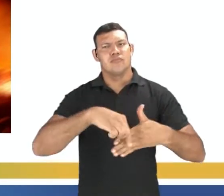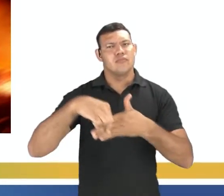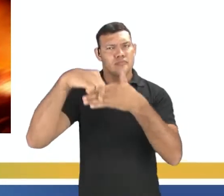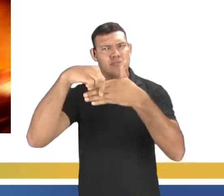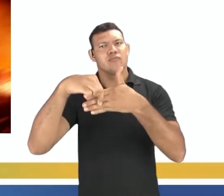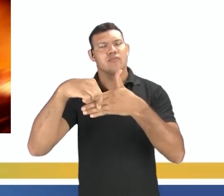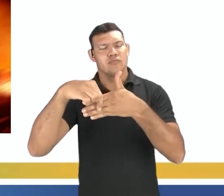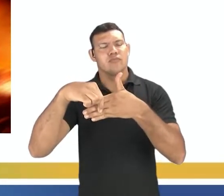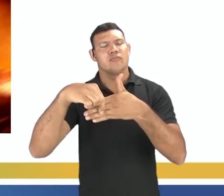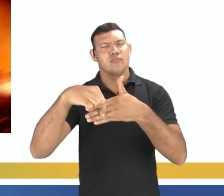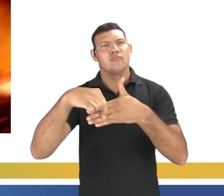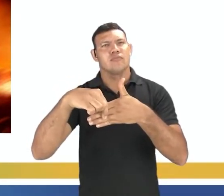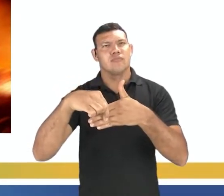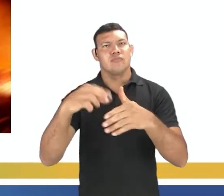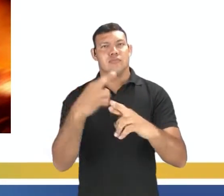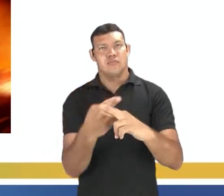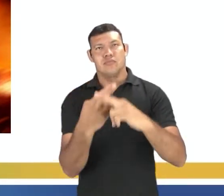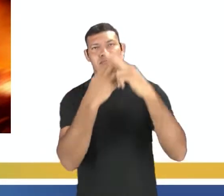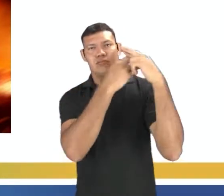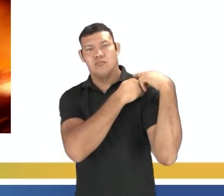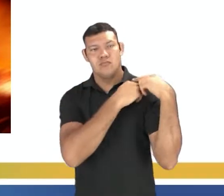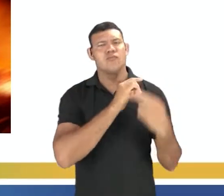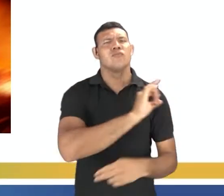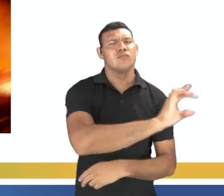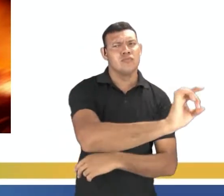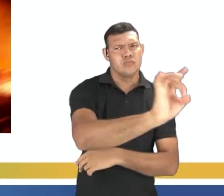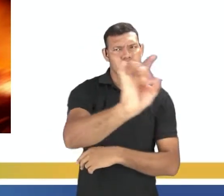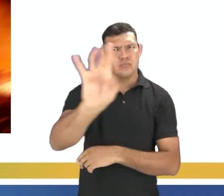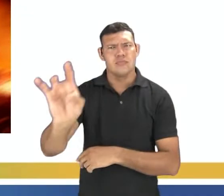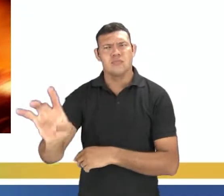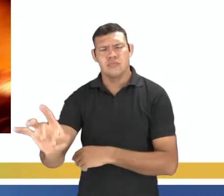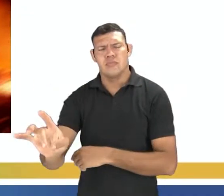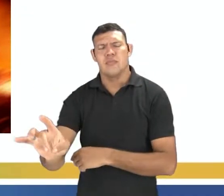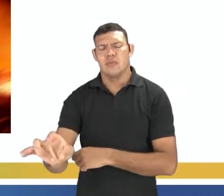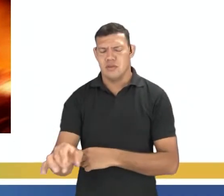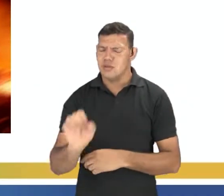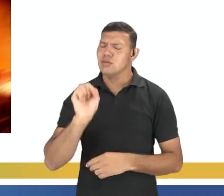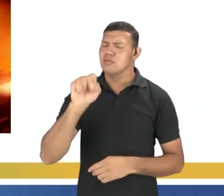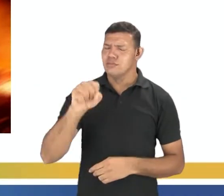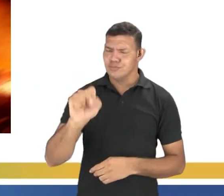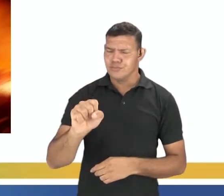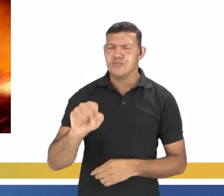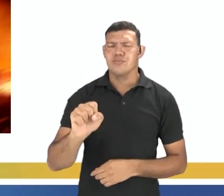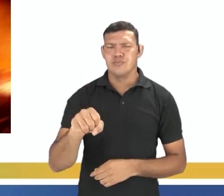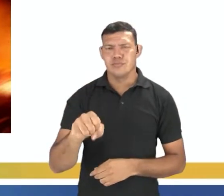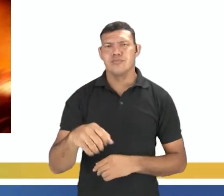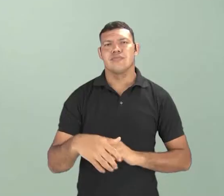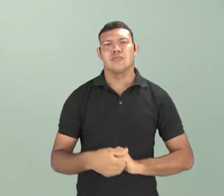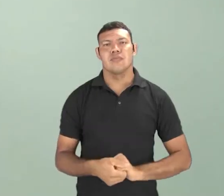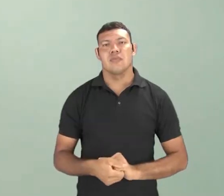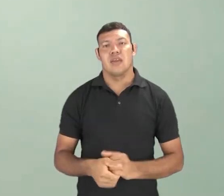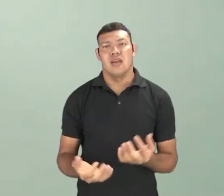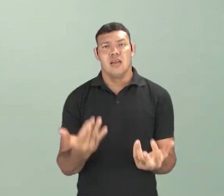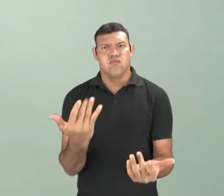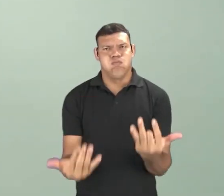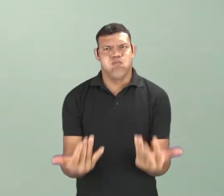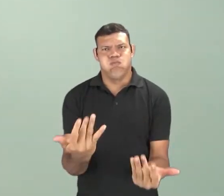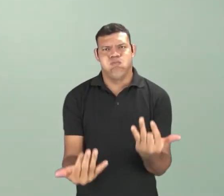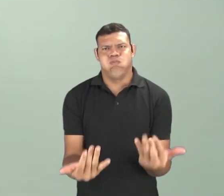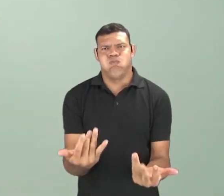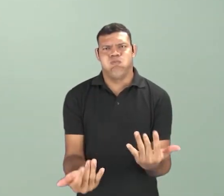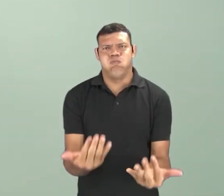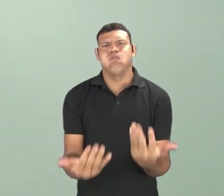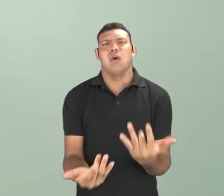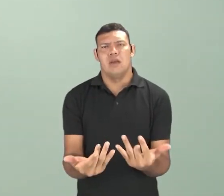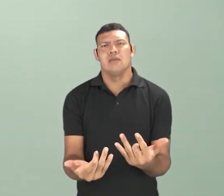no final das contas, a responsabilidade é de cada um de nós. Gente, com certeza, certo? Então, essa questão das queimadas, a questão